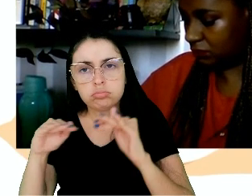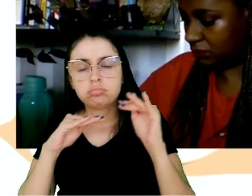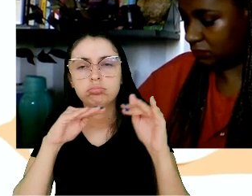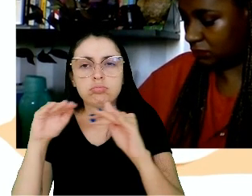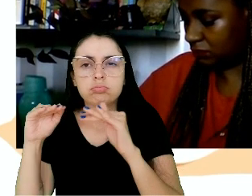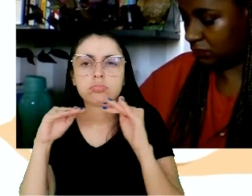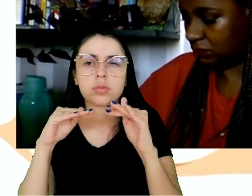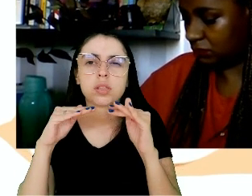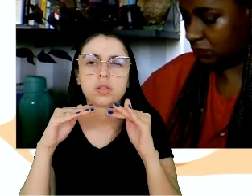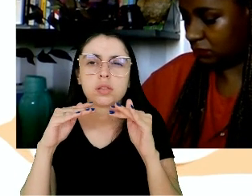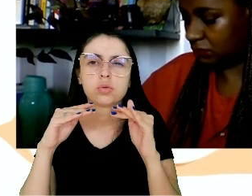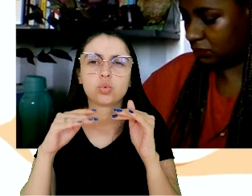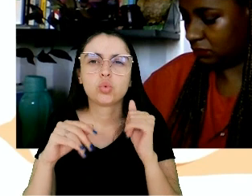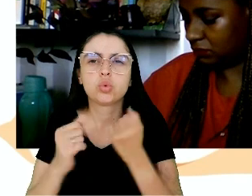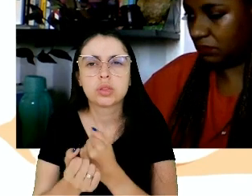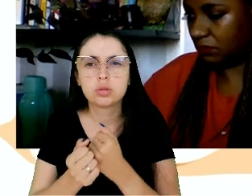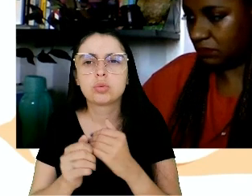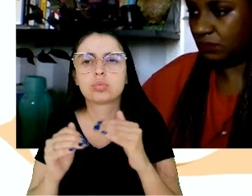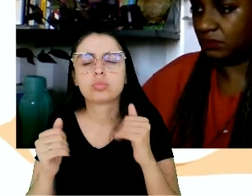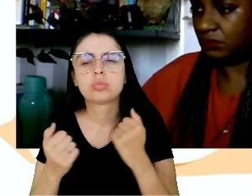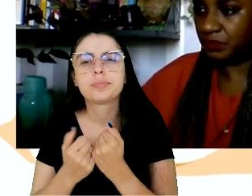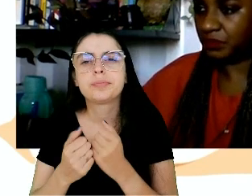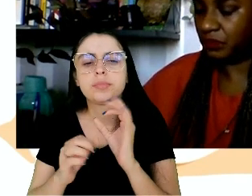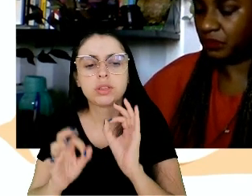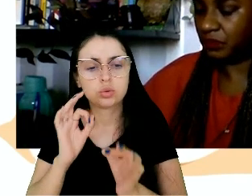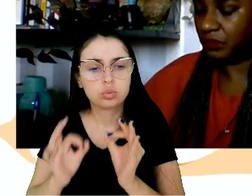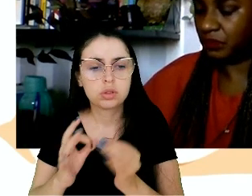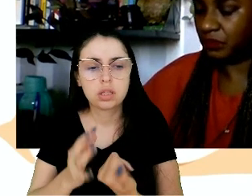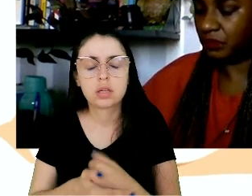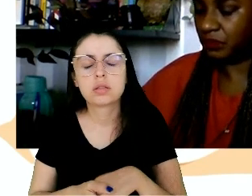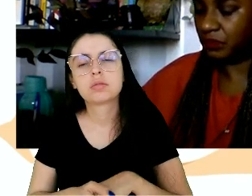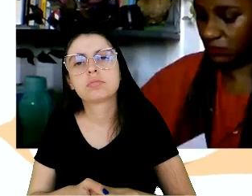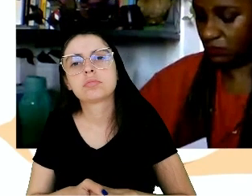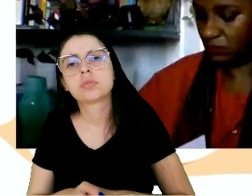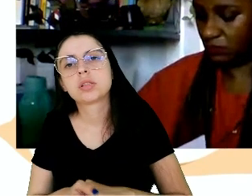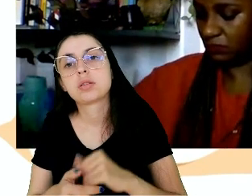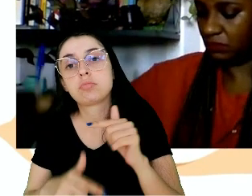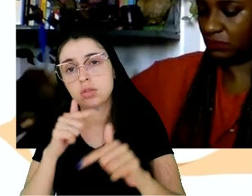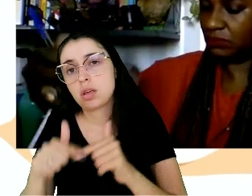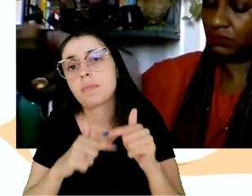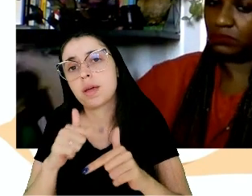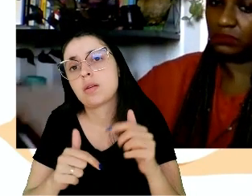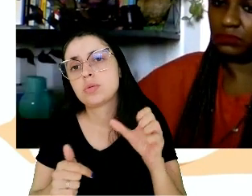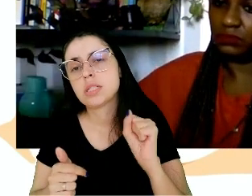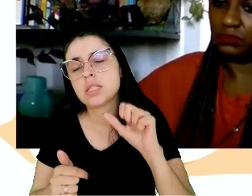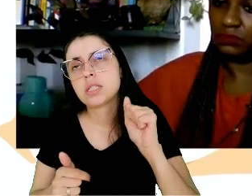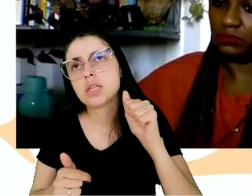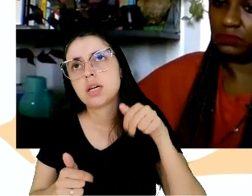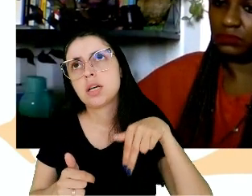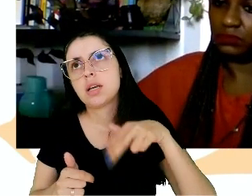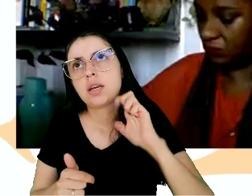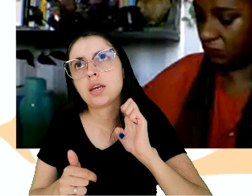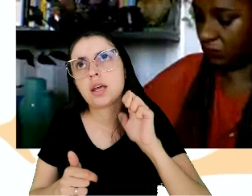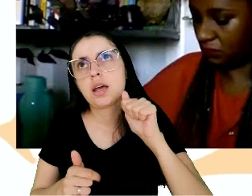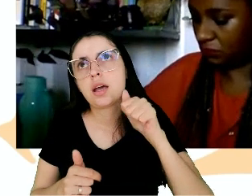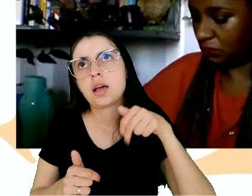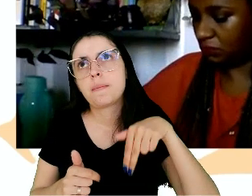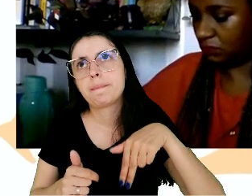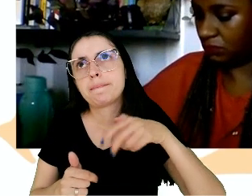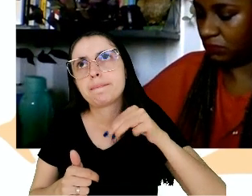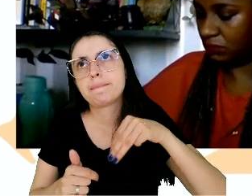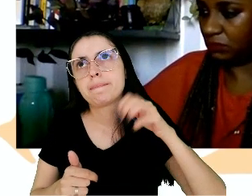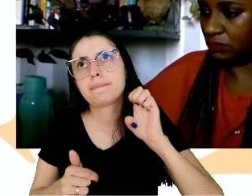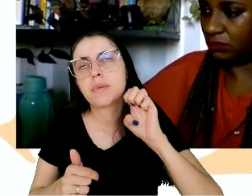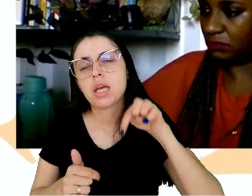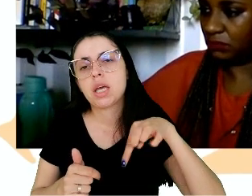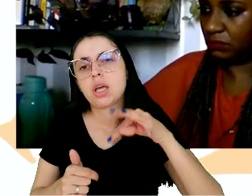de acompanhamento mais efetivo das prestações de serviços de saneamento. Esse marco regulatório é muito